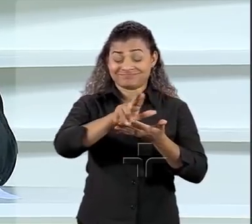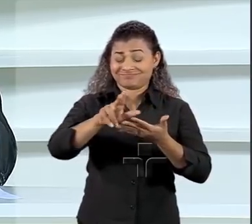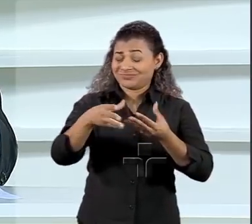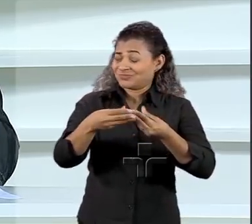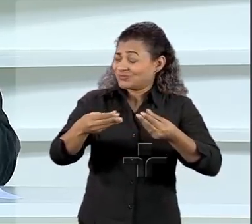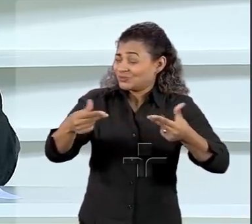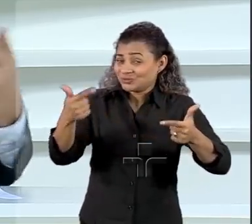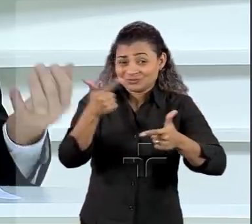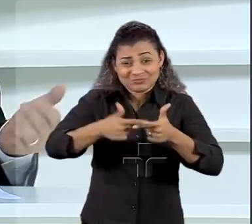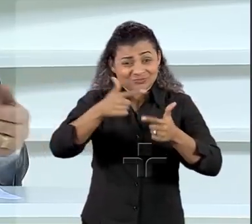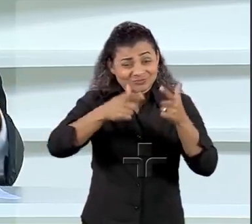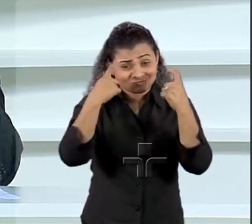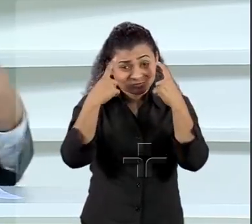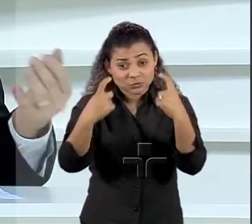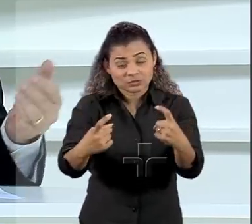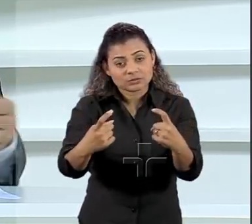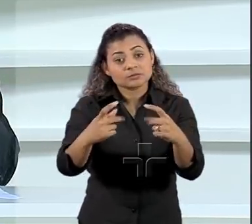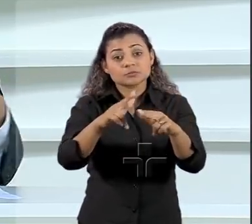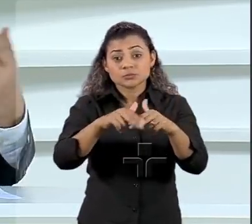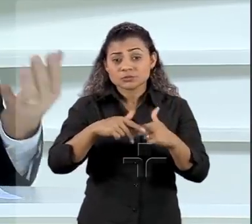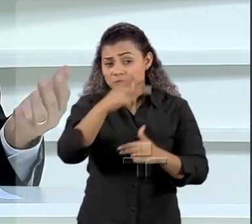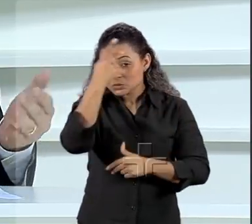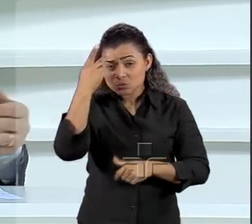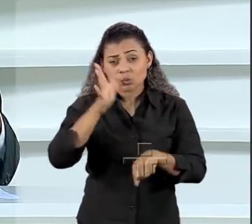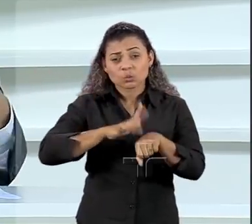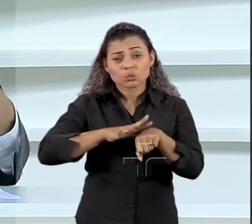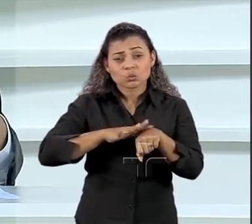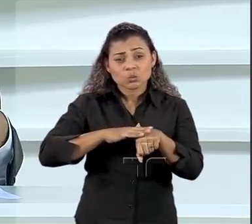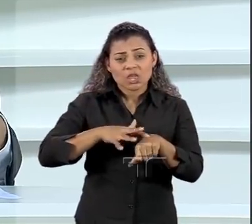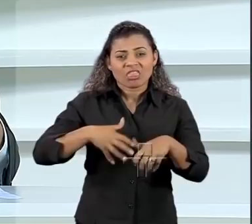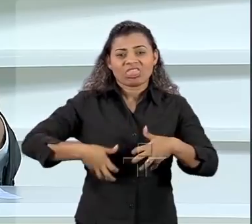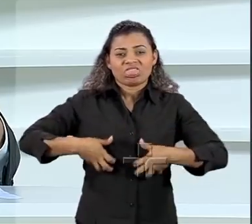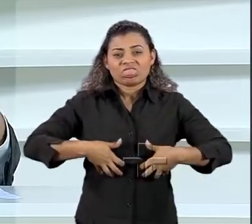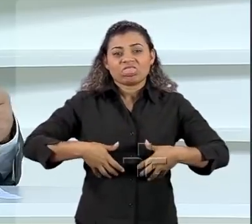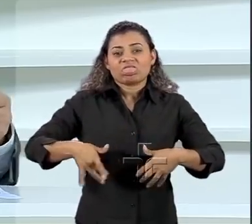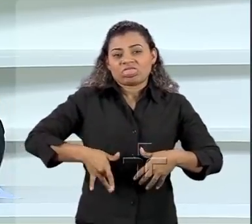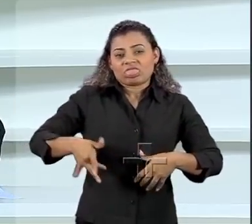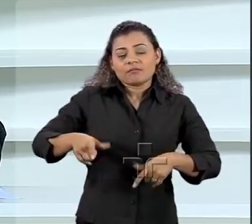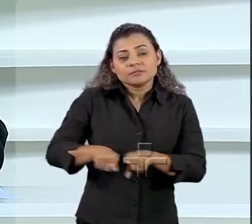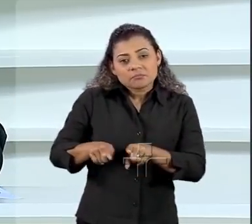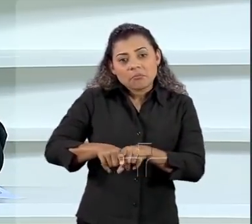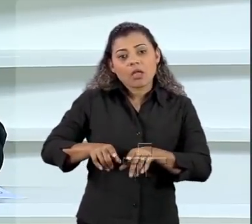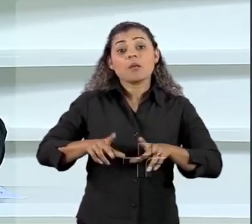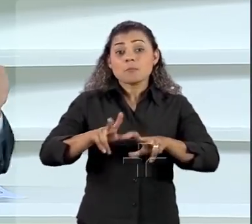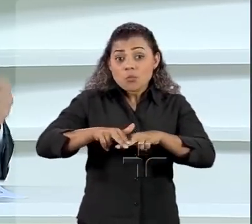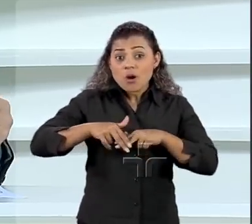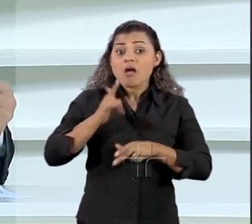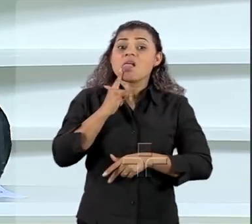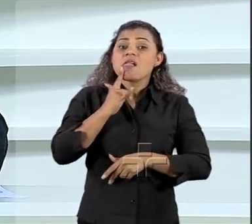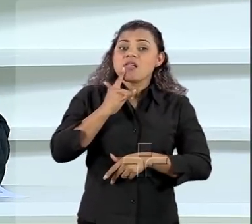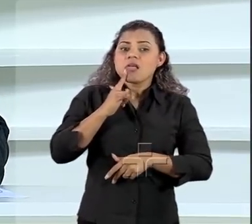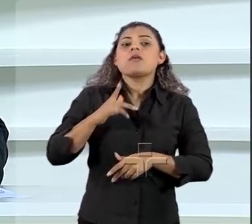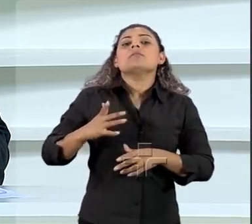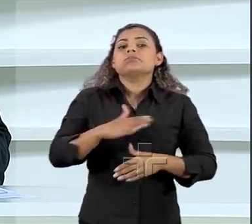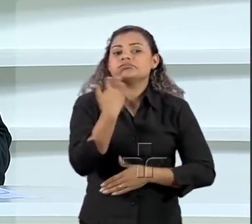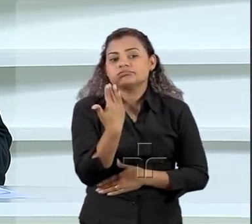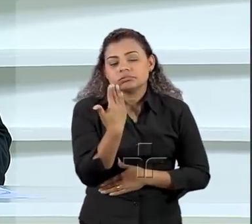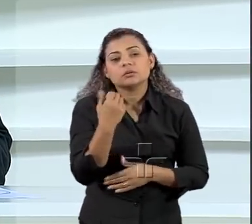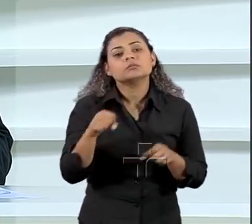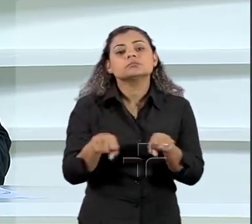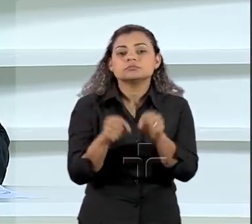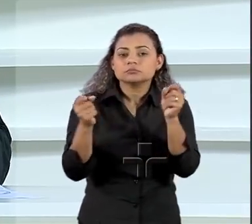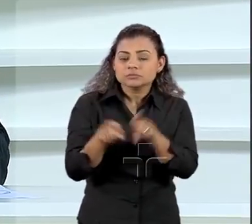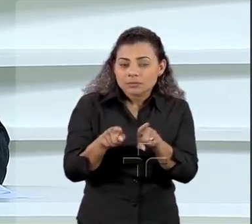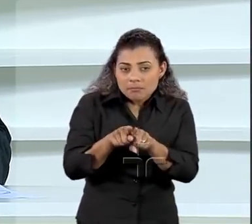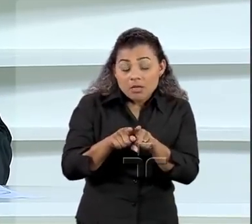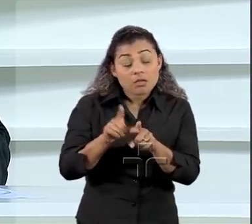as pessoas também morrem com cirrose, morrem de outros problemas por causa do alcoolismo. Então, eu queria saber o que os partidos